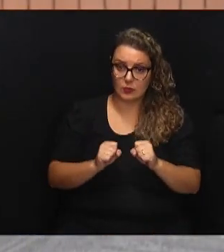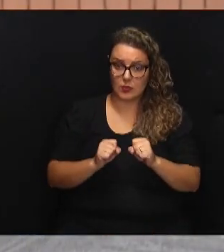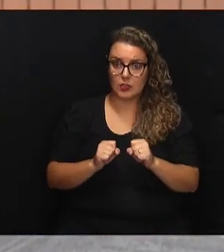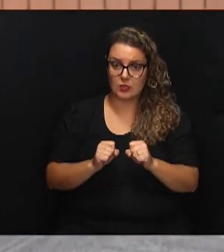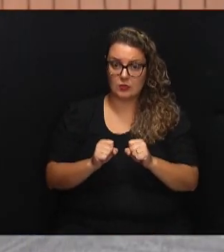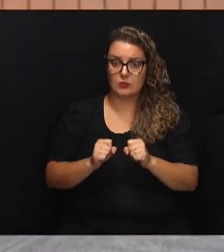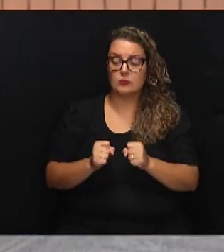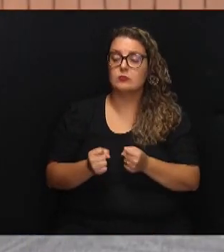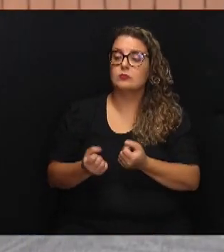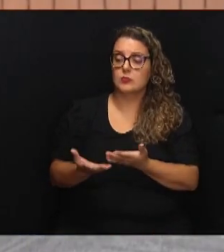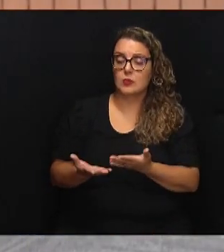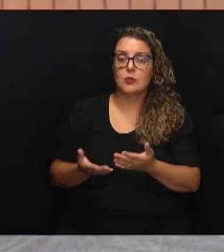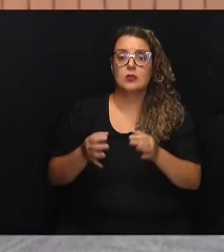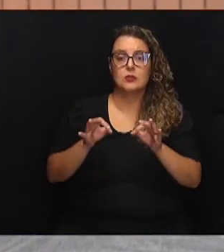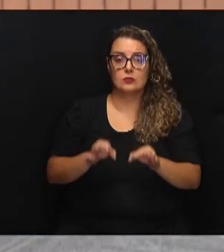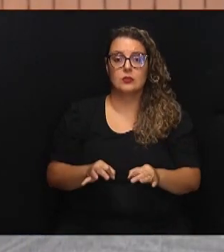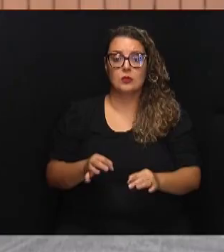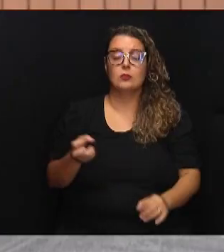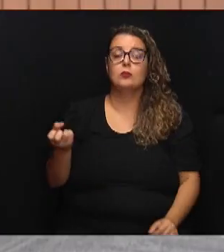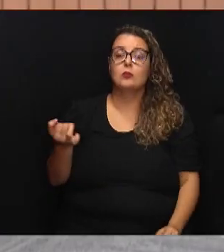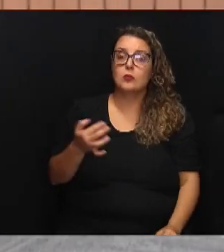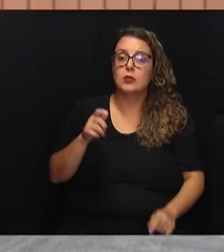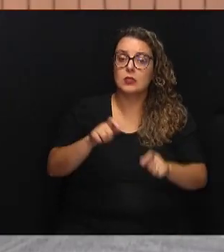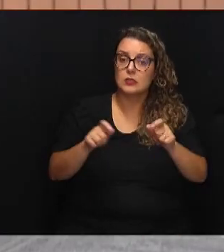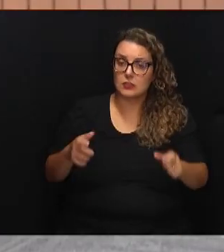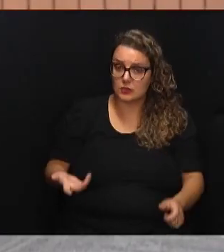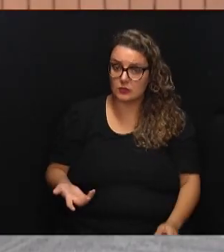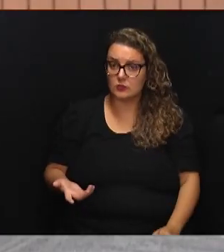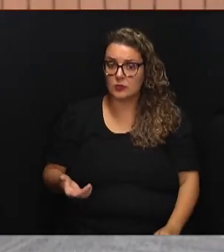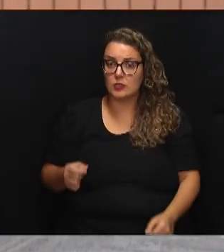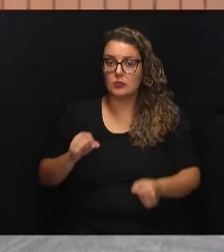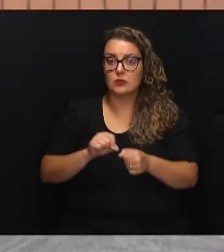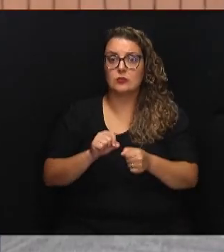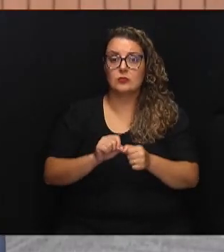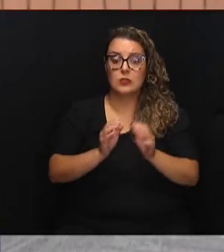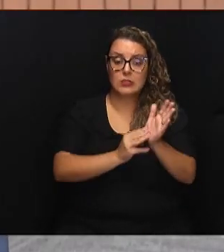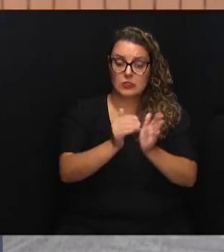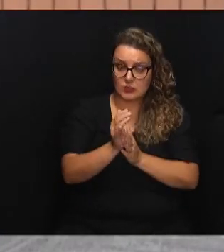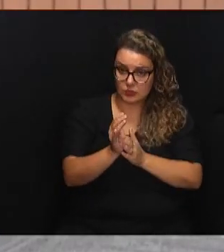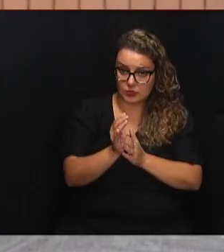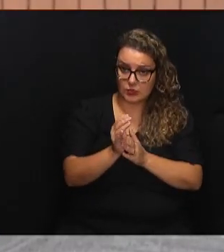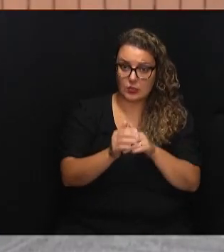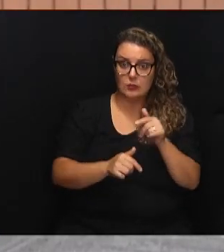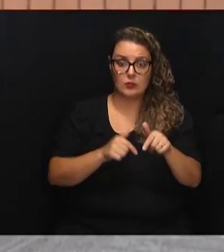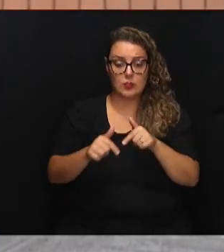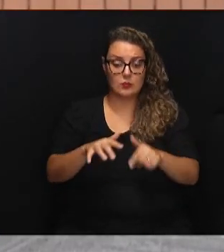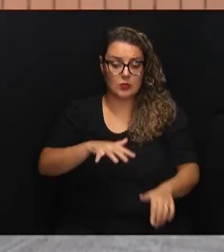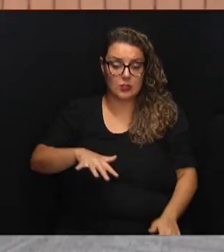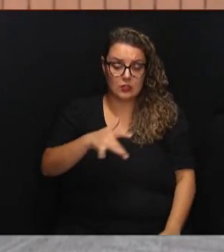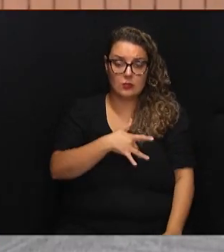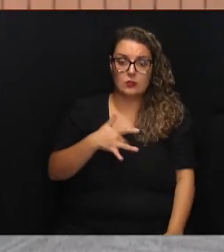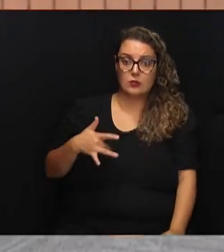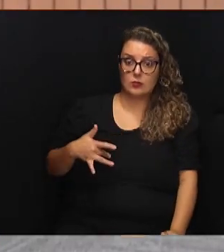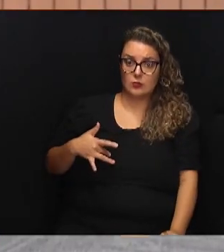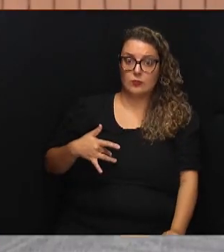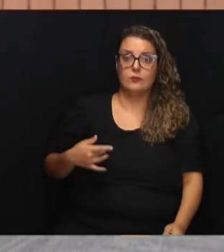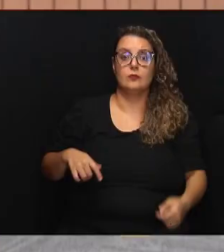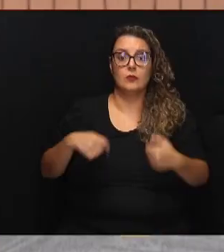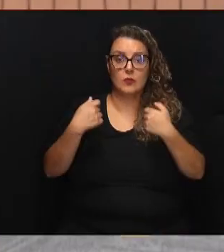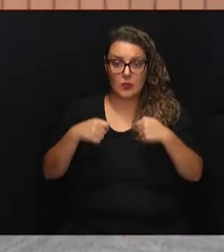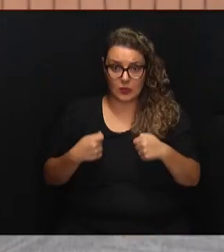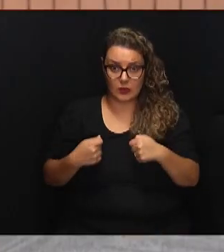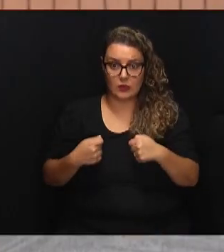para eles de fato quantas pessoas que fizeram um concurso para trabalhar na área da saúde que precisou de